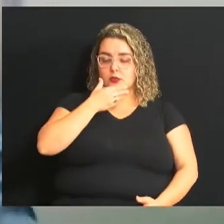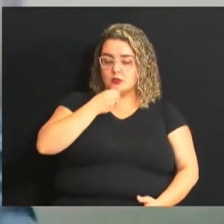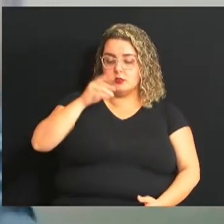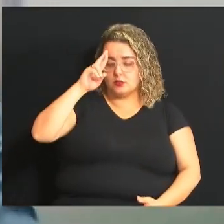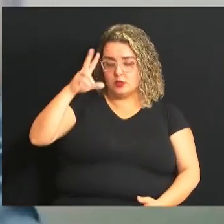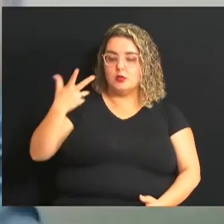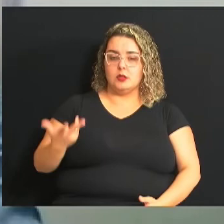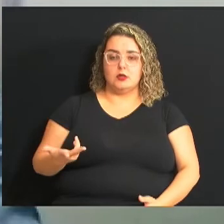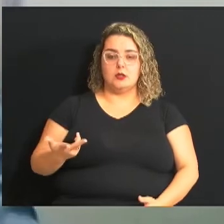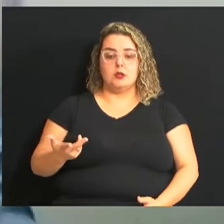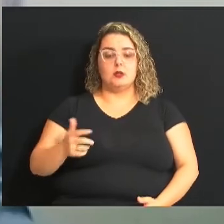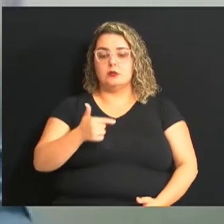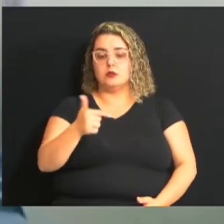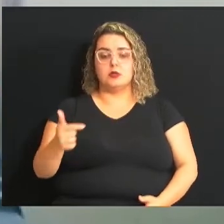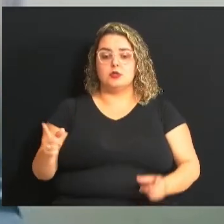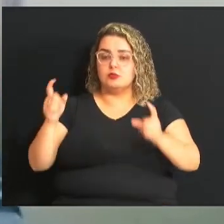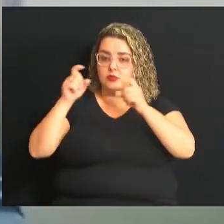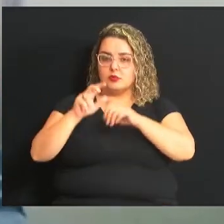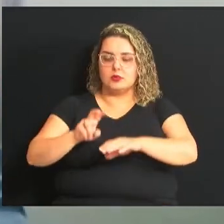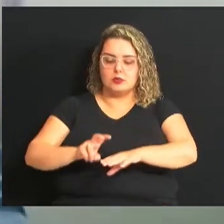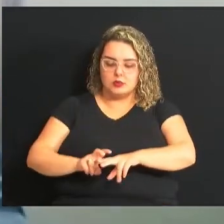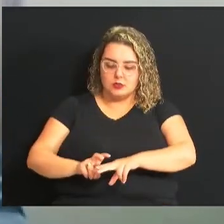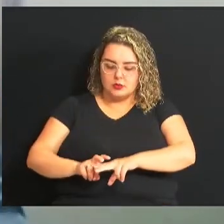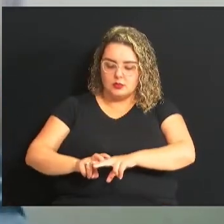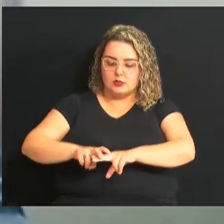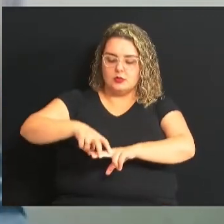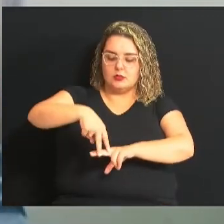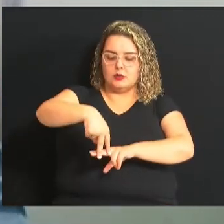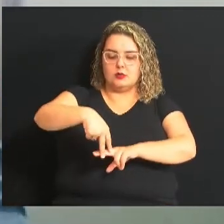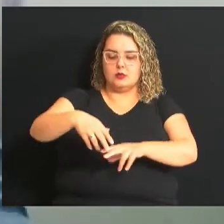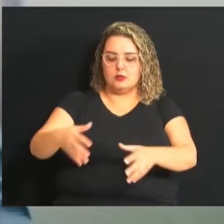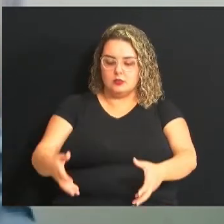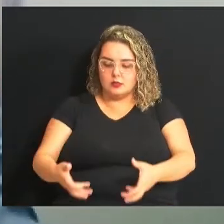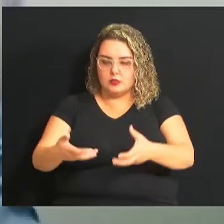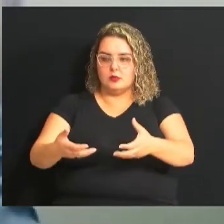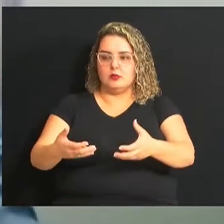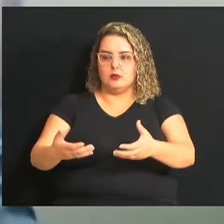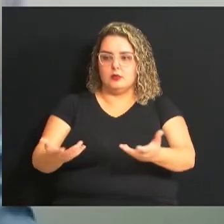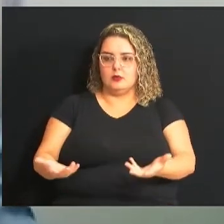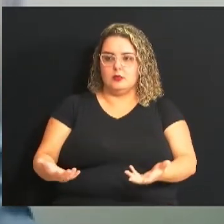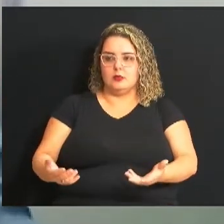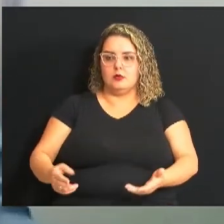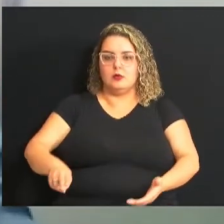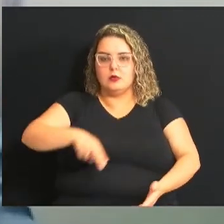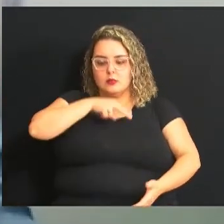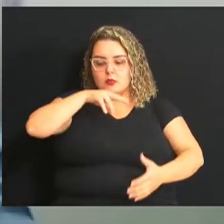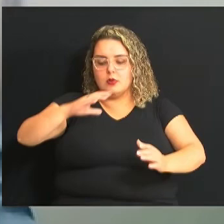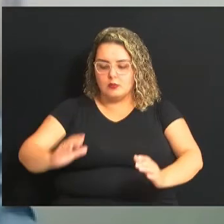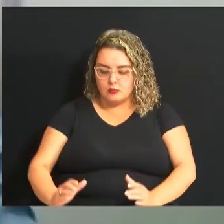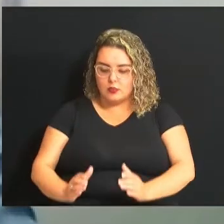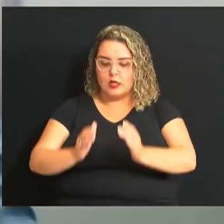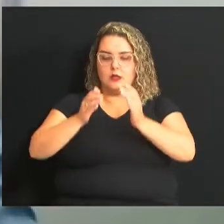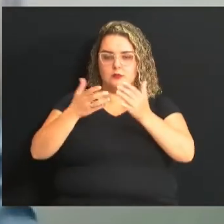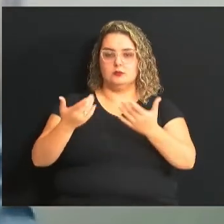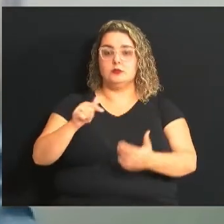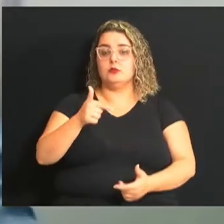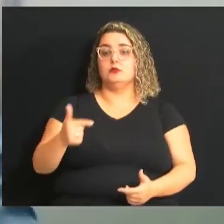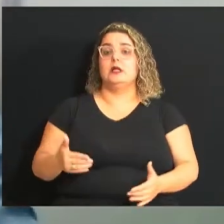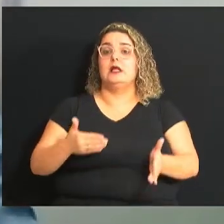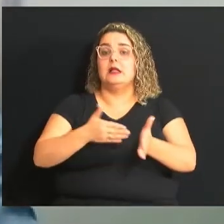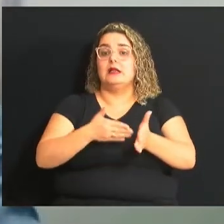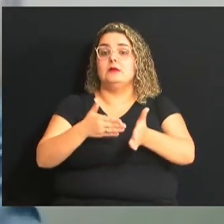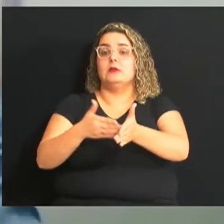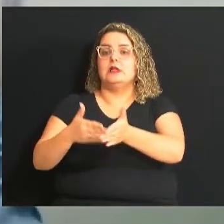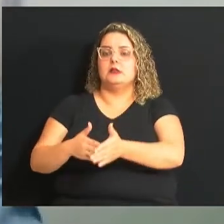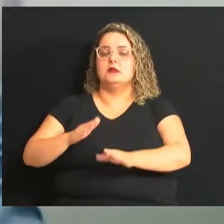de dificuldade para levantar da cadeira, pegar uma caixa, pegar o neto na mão, né, brincar com o neto, enfim, para que ele não tenha nenhuma restrição